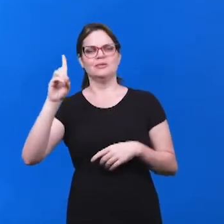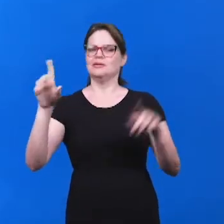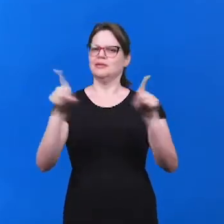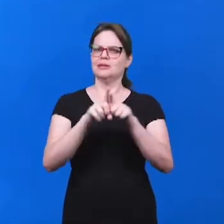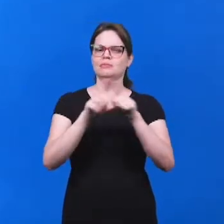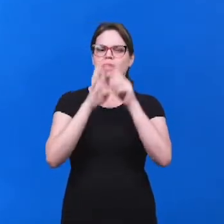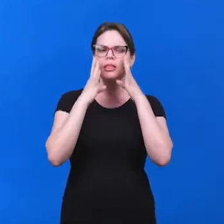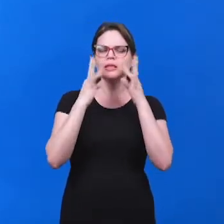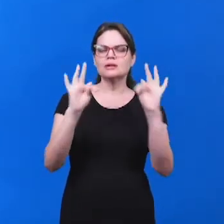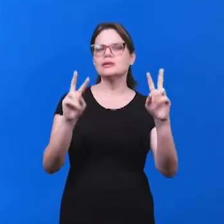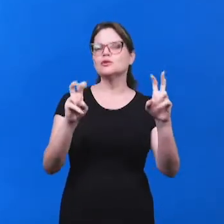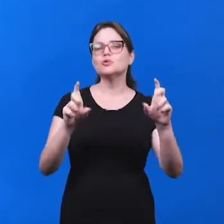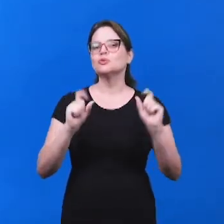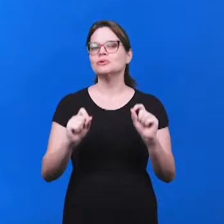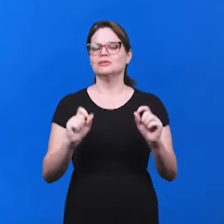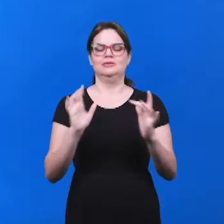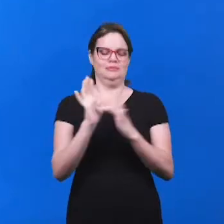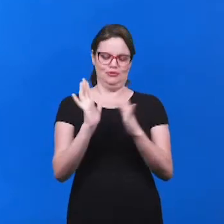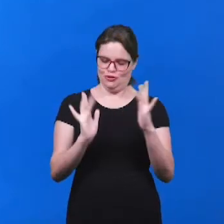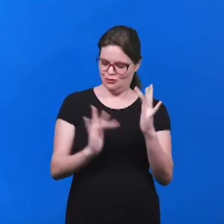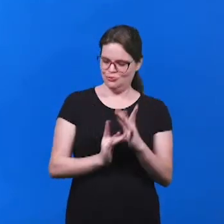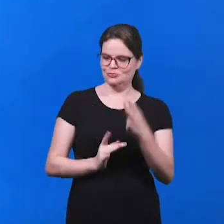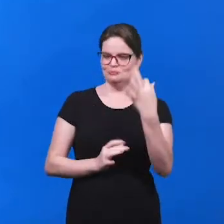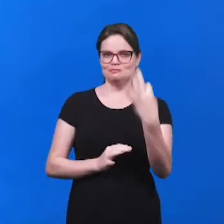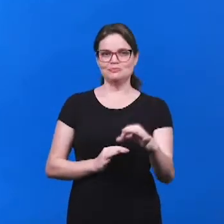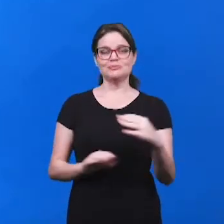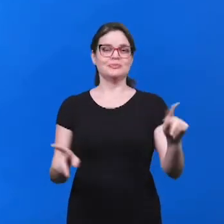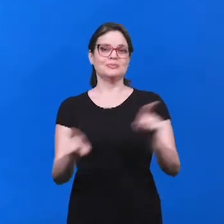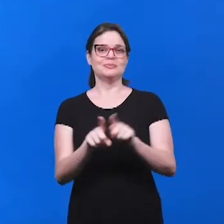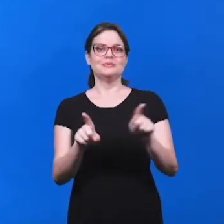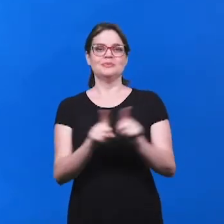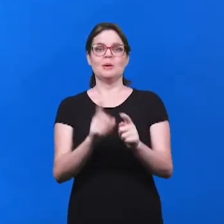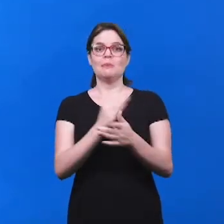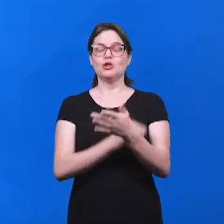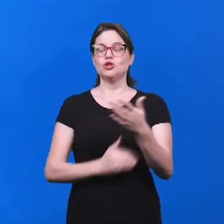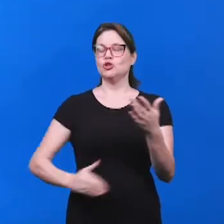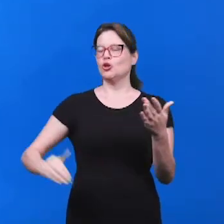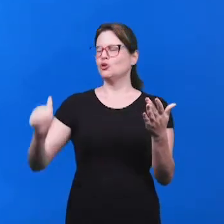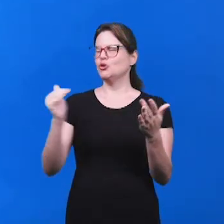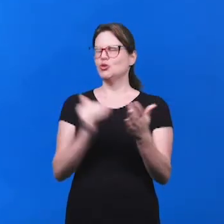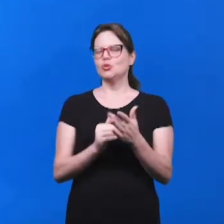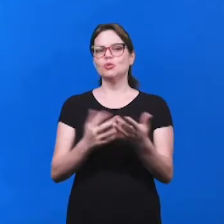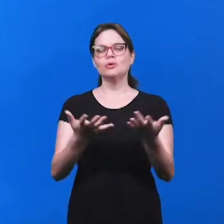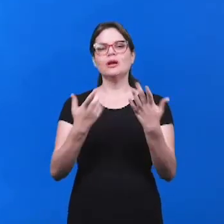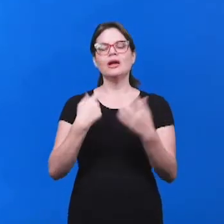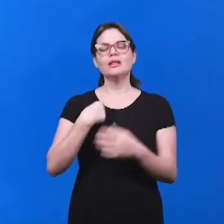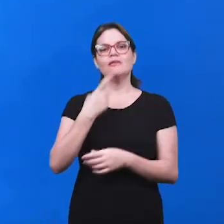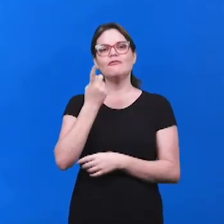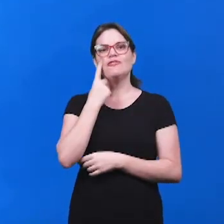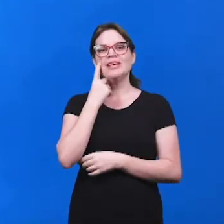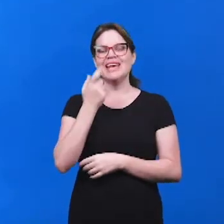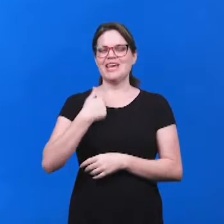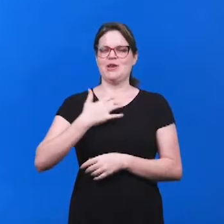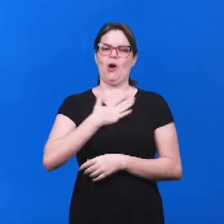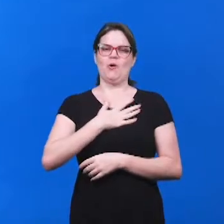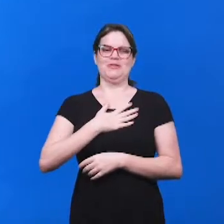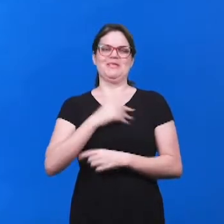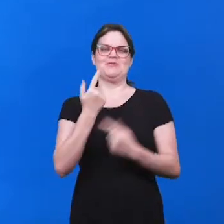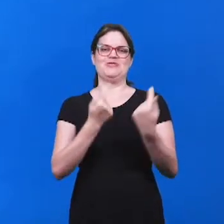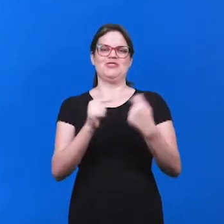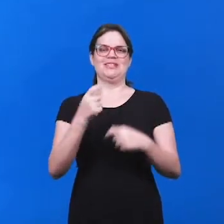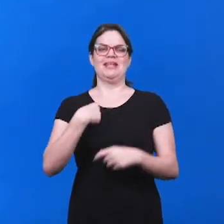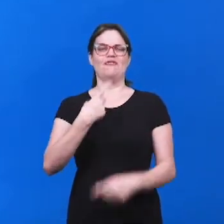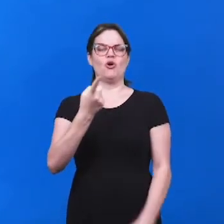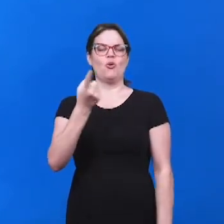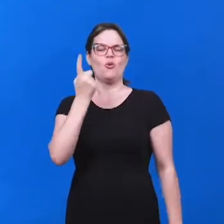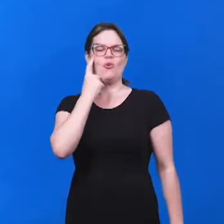de Jesus, muito bem colocado por ela. E também de tudo o que tem visto. E eu gostei do seu gestinho, né?